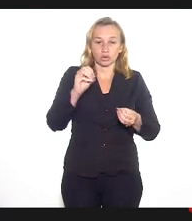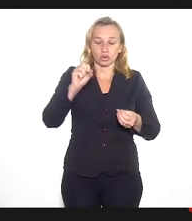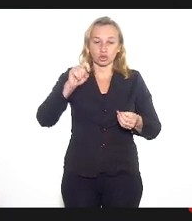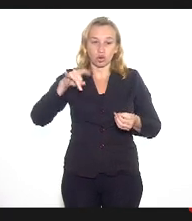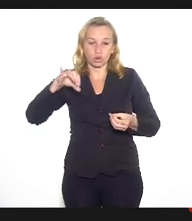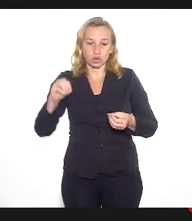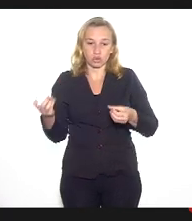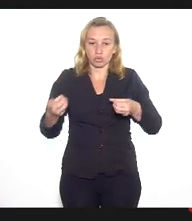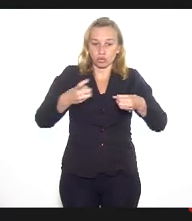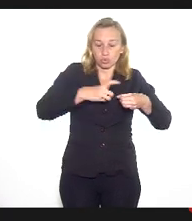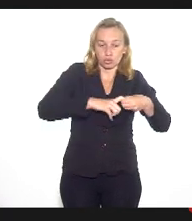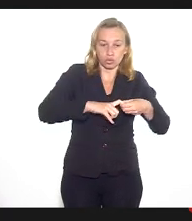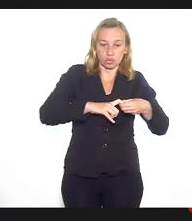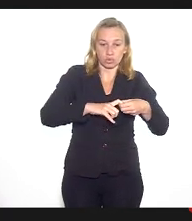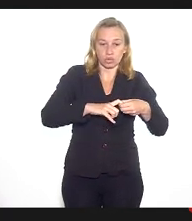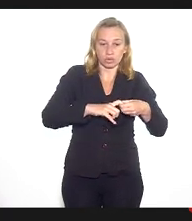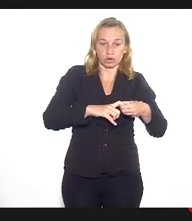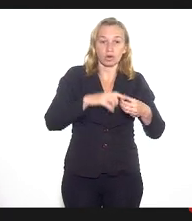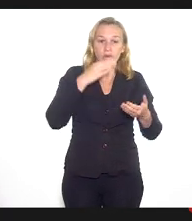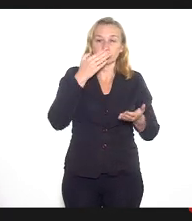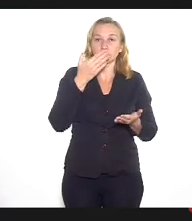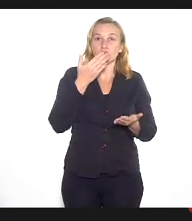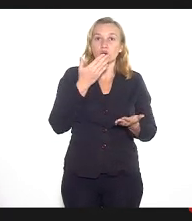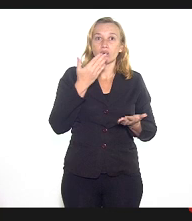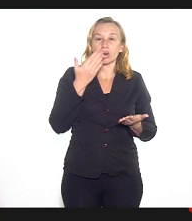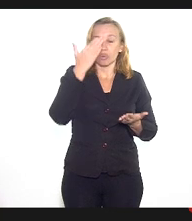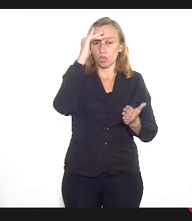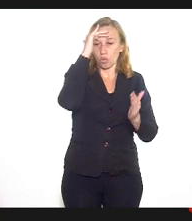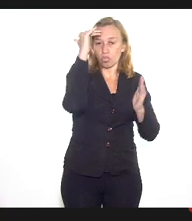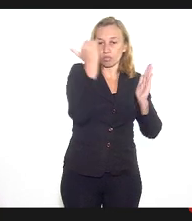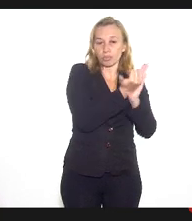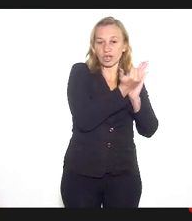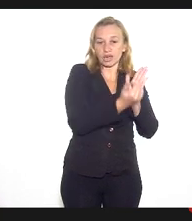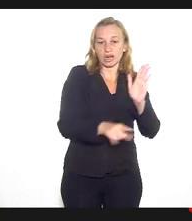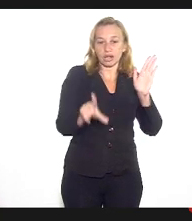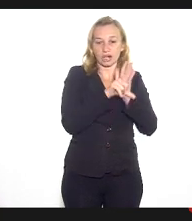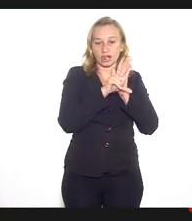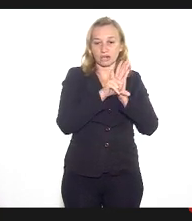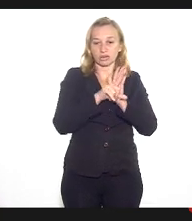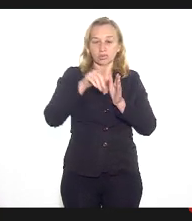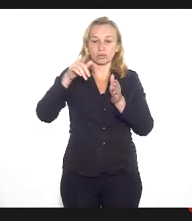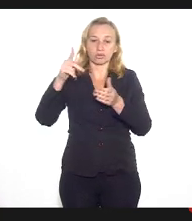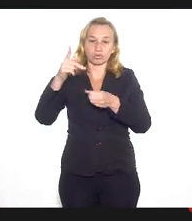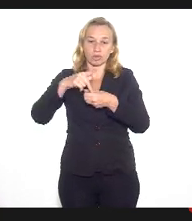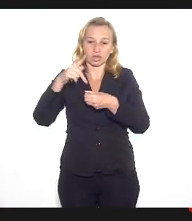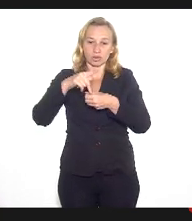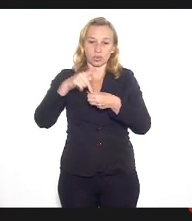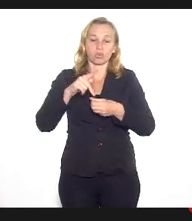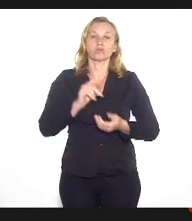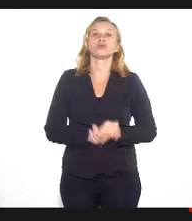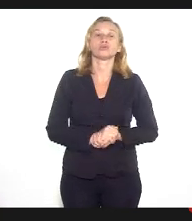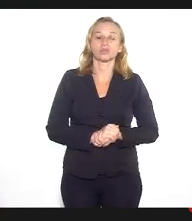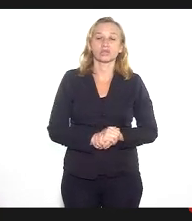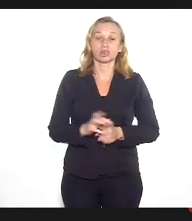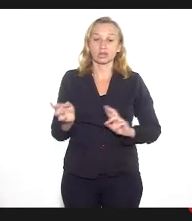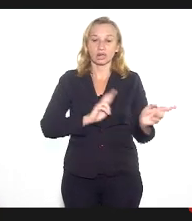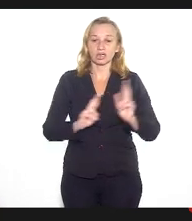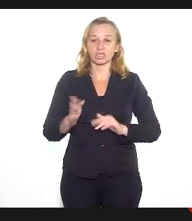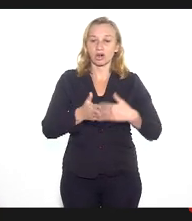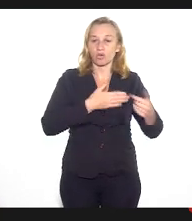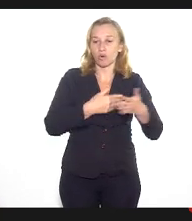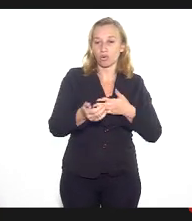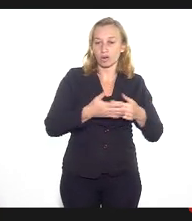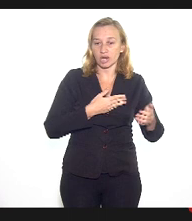cumprir as normas societárias e a lei do petróleo. Nele se reforça a atribuição exclusiva do operador se relacionar com qualquer